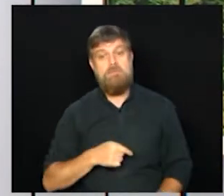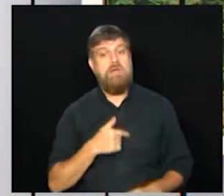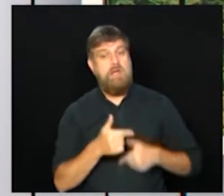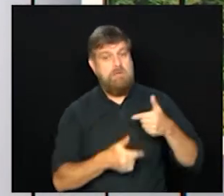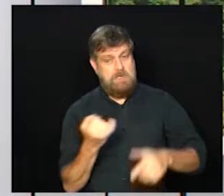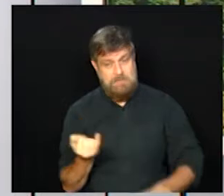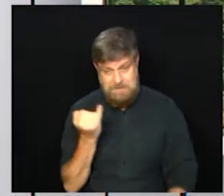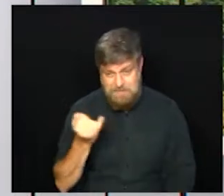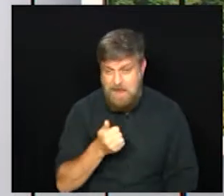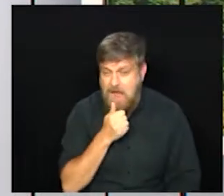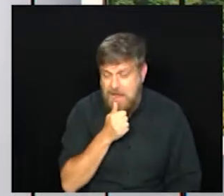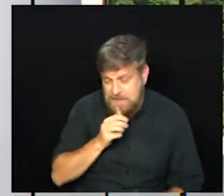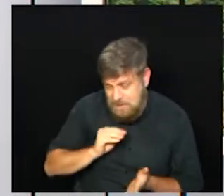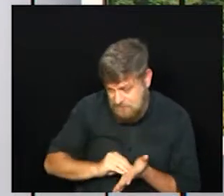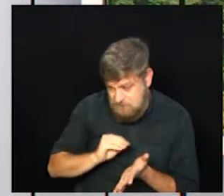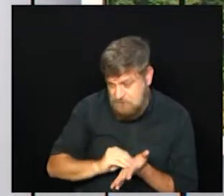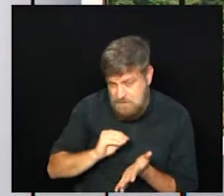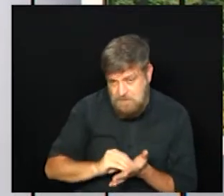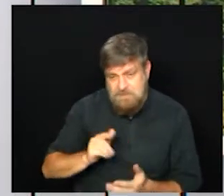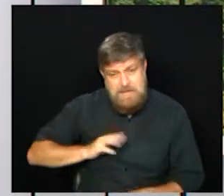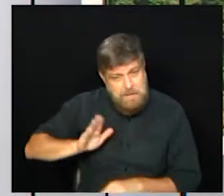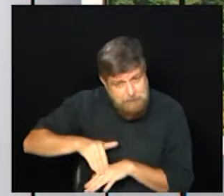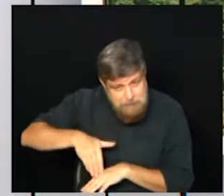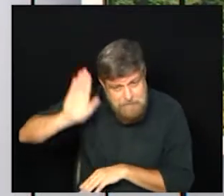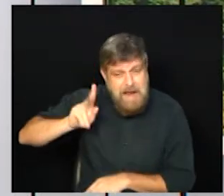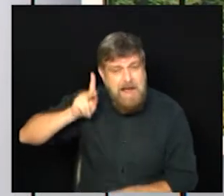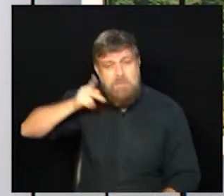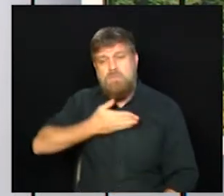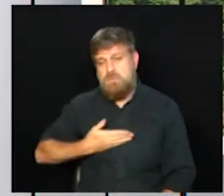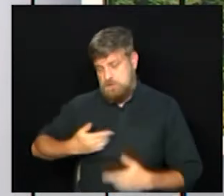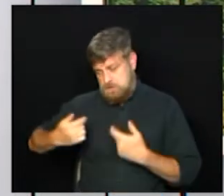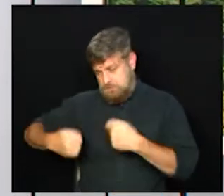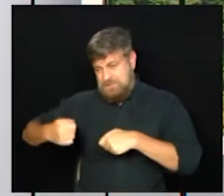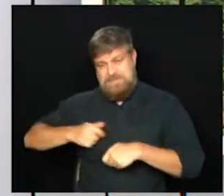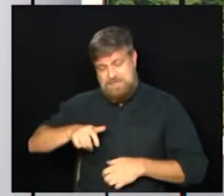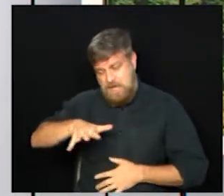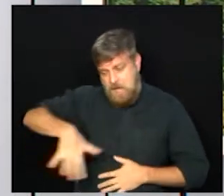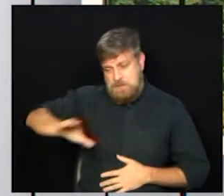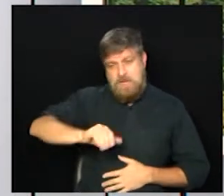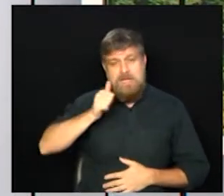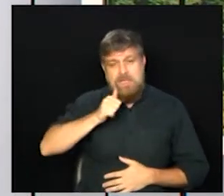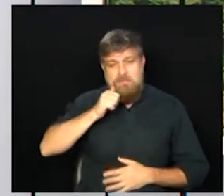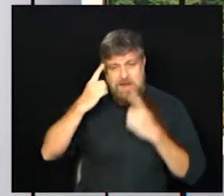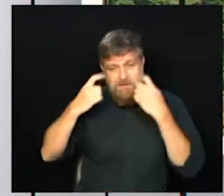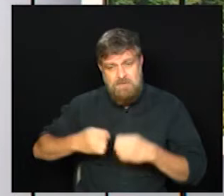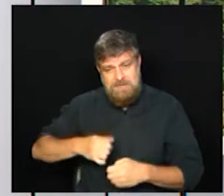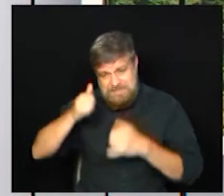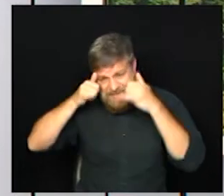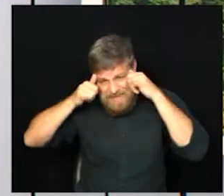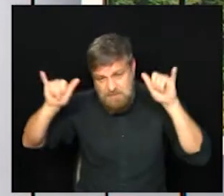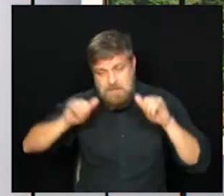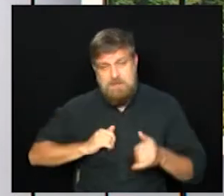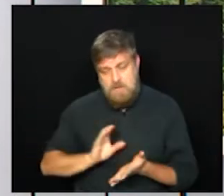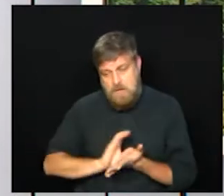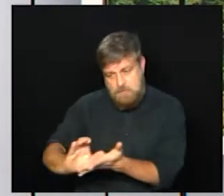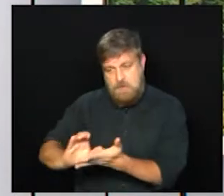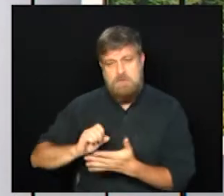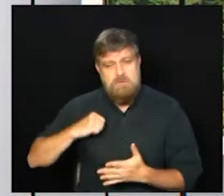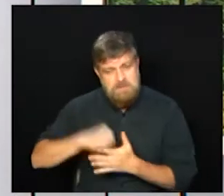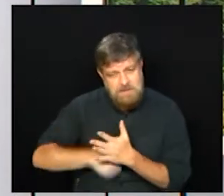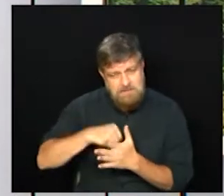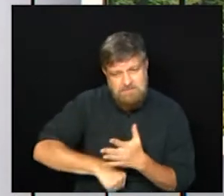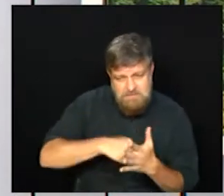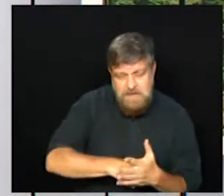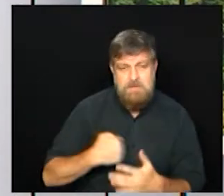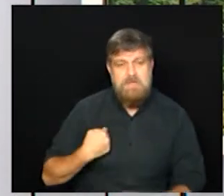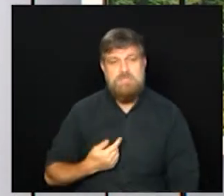são insuficientes, é necessário ter mais política, mais investimento, mais verba, né? Estamos aqui fazendo uma luta na Comissão da Mulher,